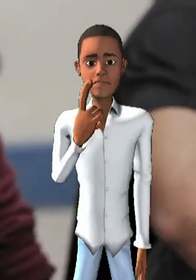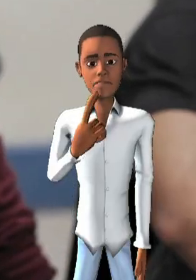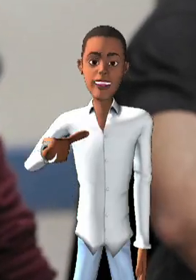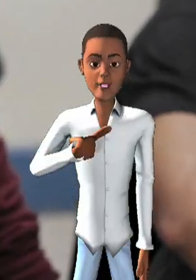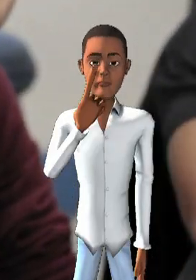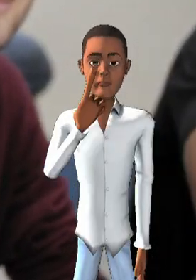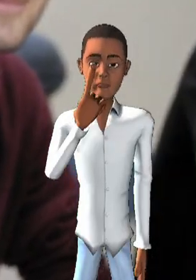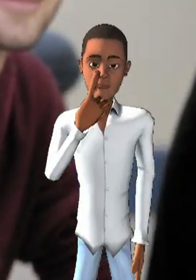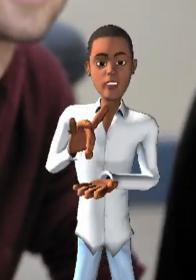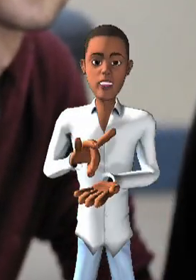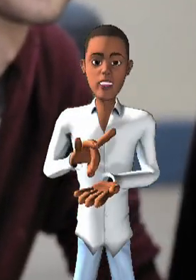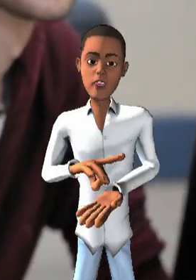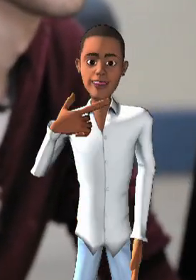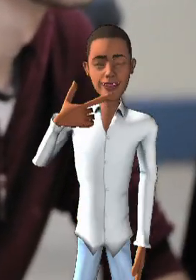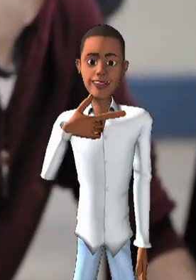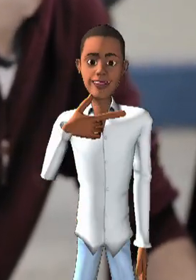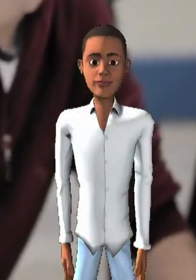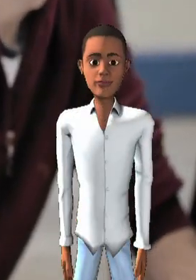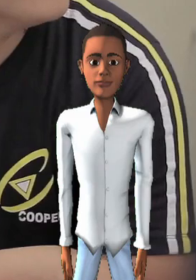Faço não, senão eu choro mesmo.